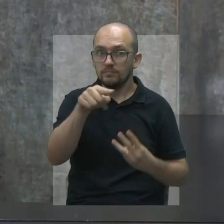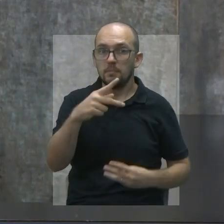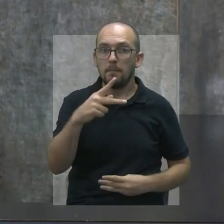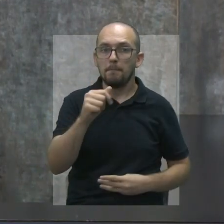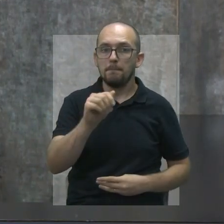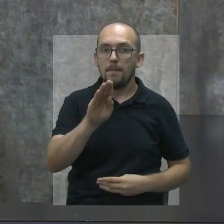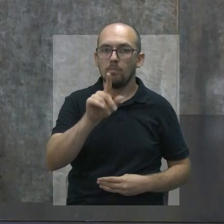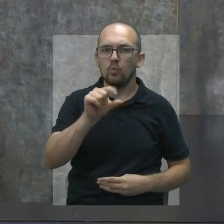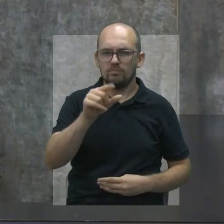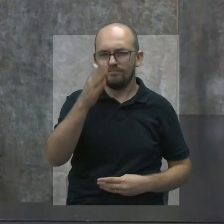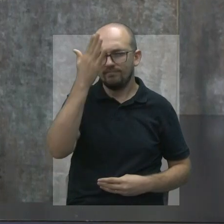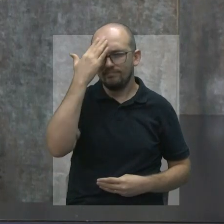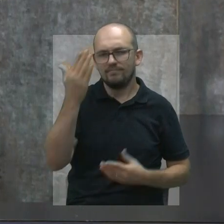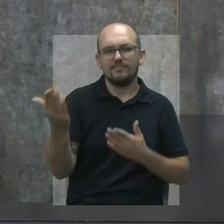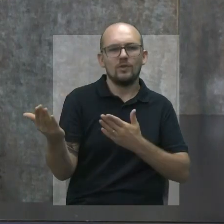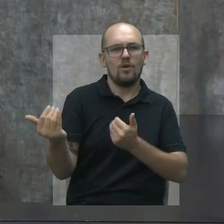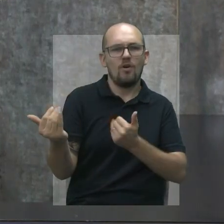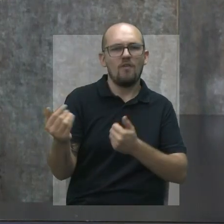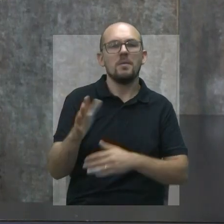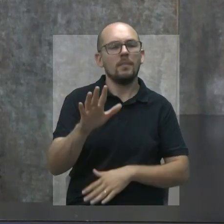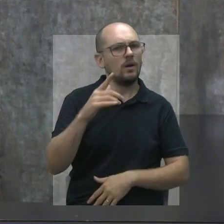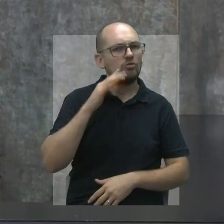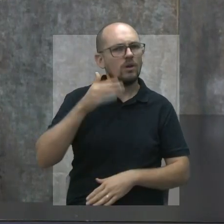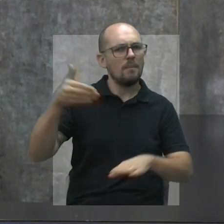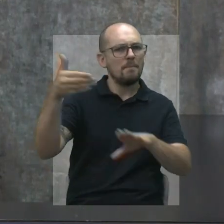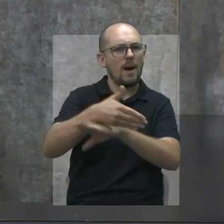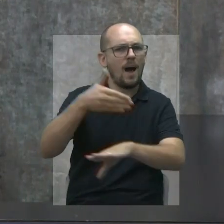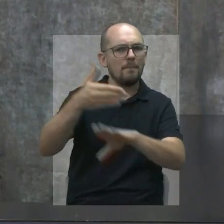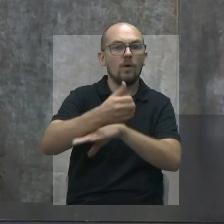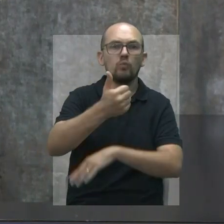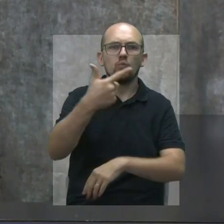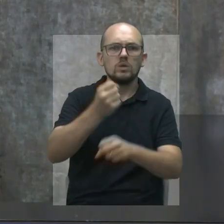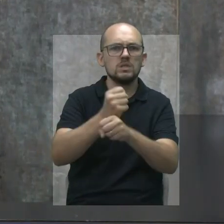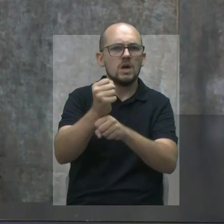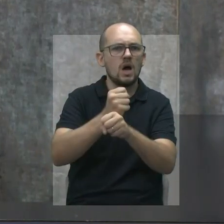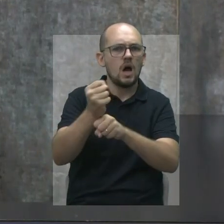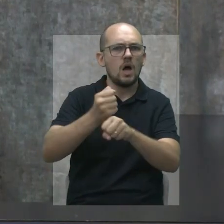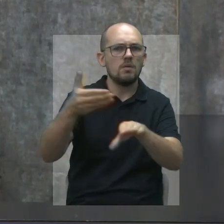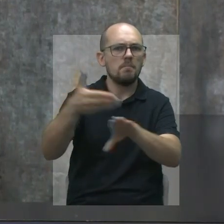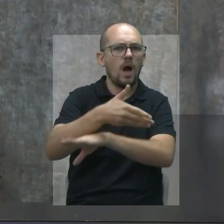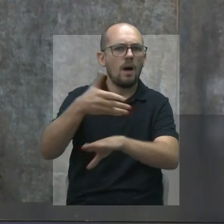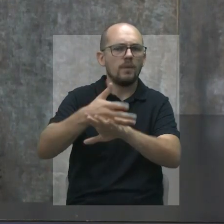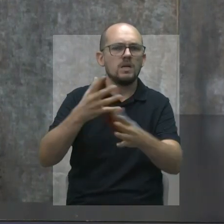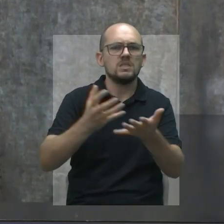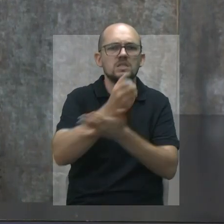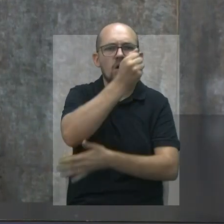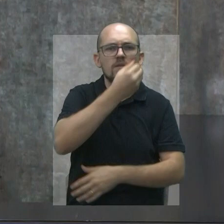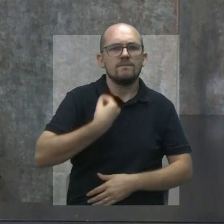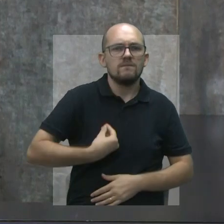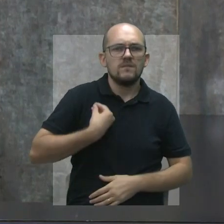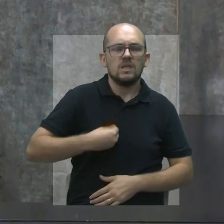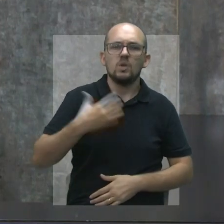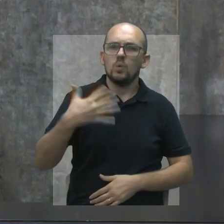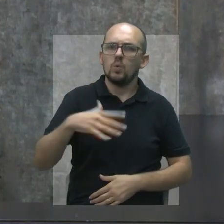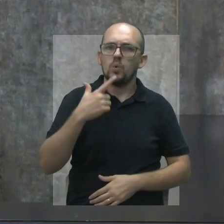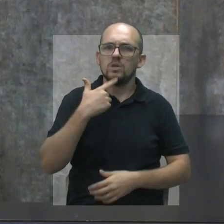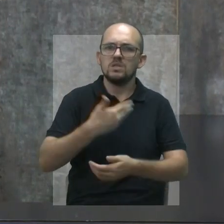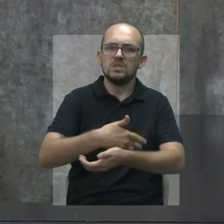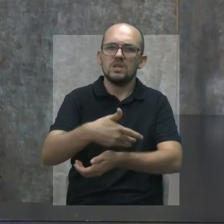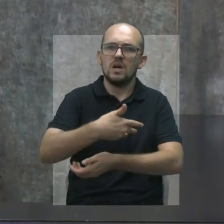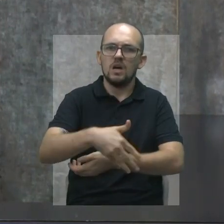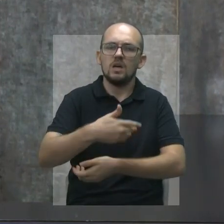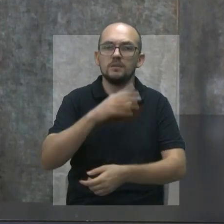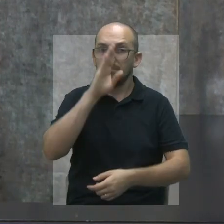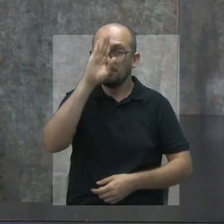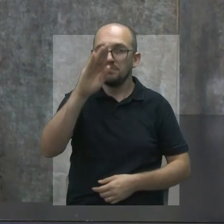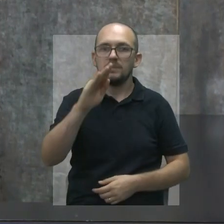de novo, já é um doador de carteirinha há 12 anos, vem salvando vidas com a doação de sangue e principalmente